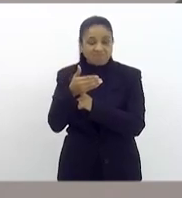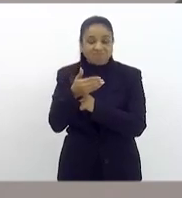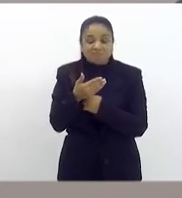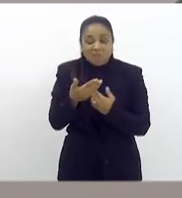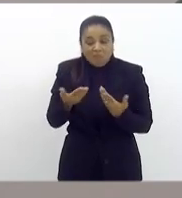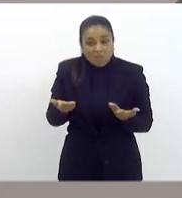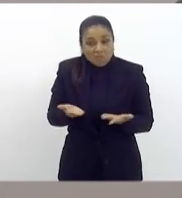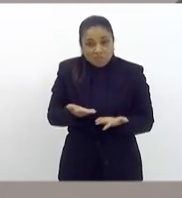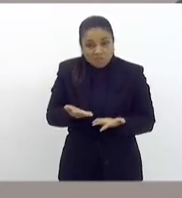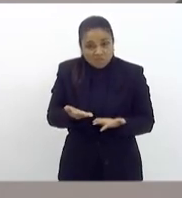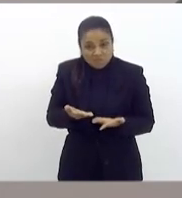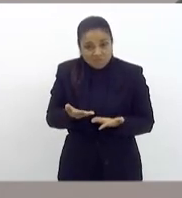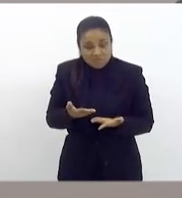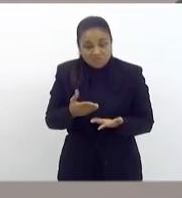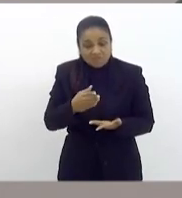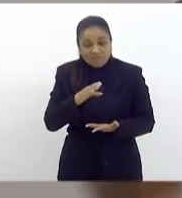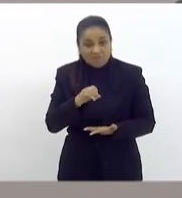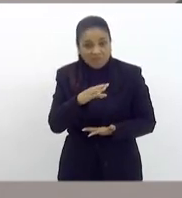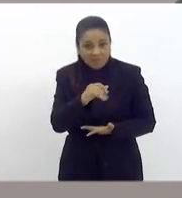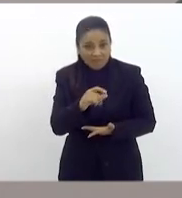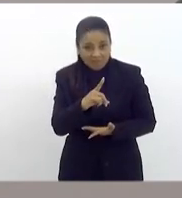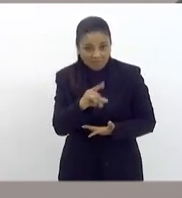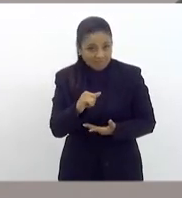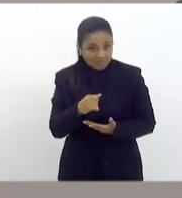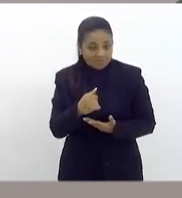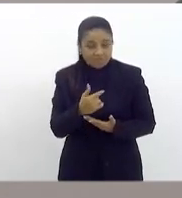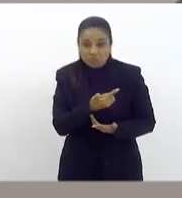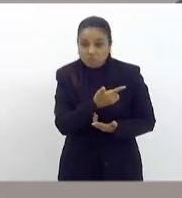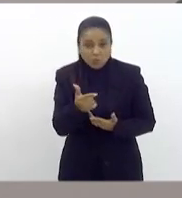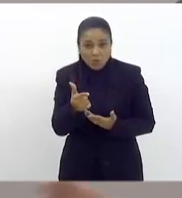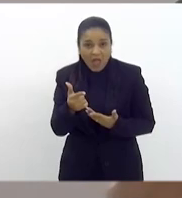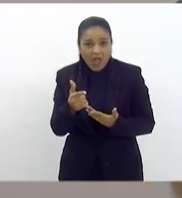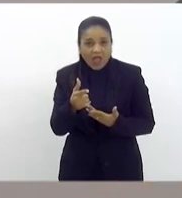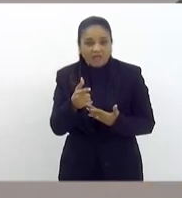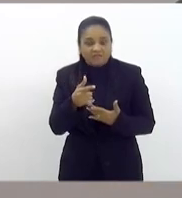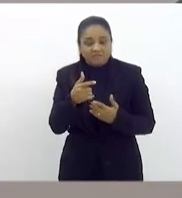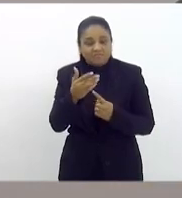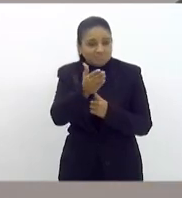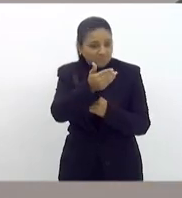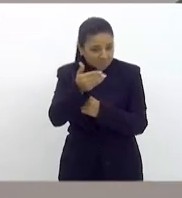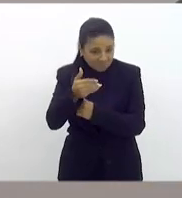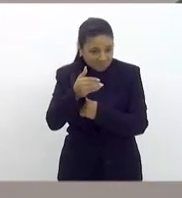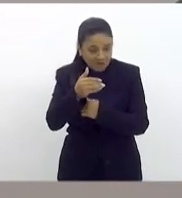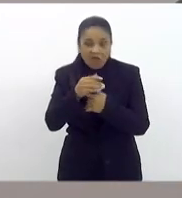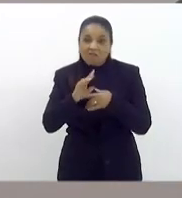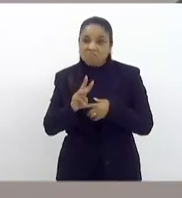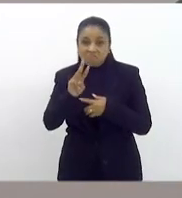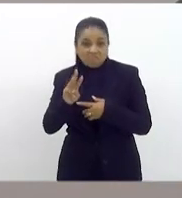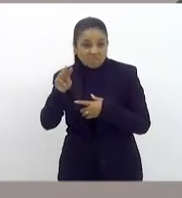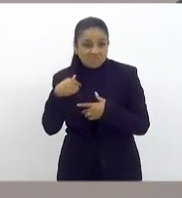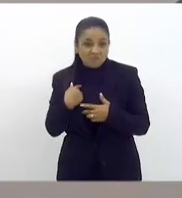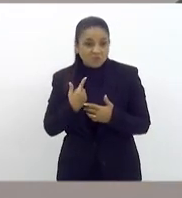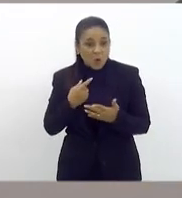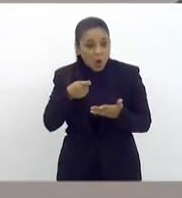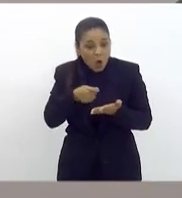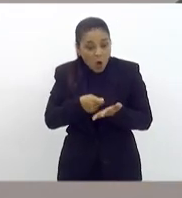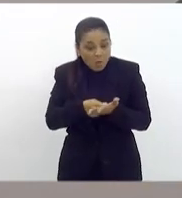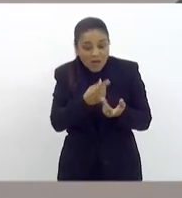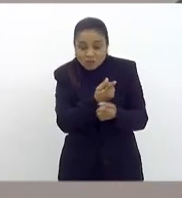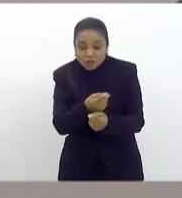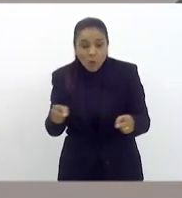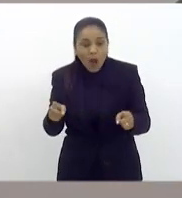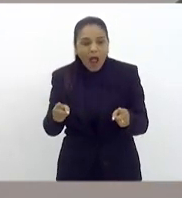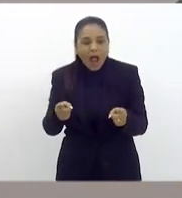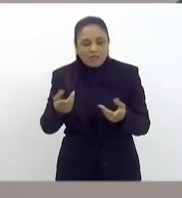tem formas tecnológicas de cobrar do deputado Jorge Felipe Neto o churrasco que ele faz em casa com os